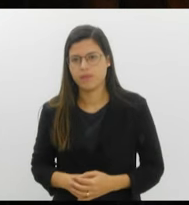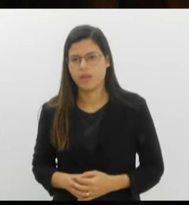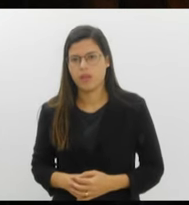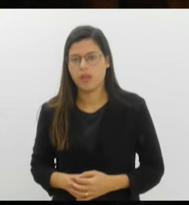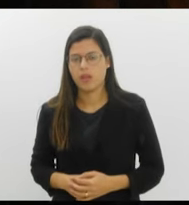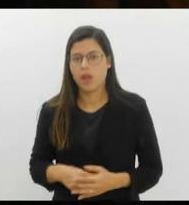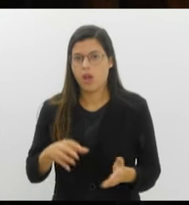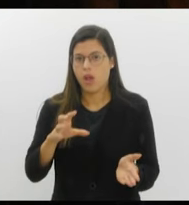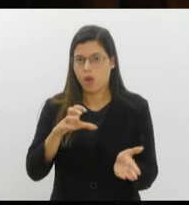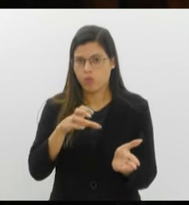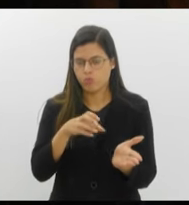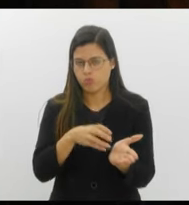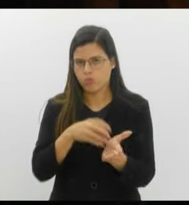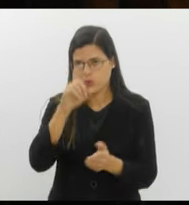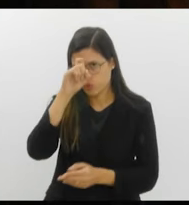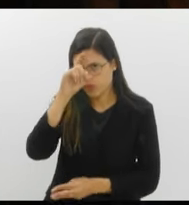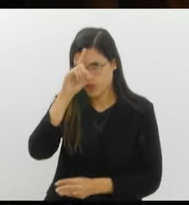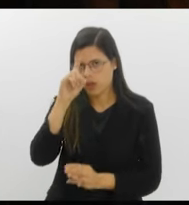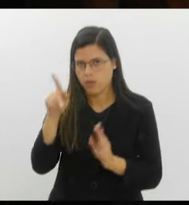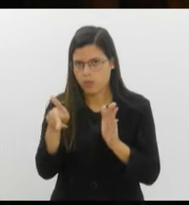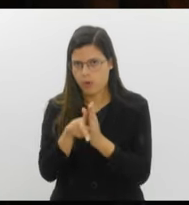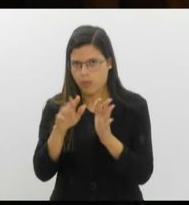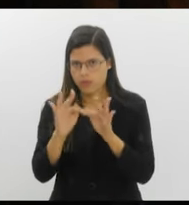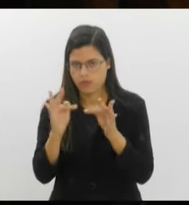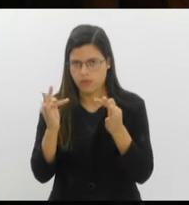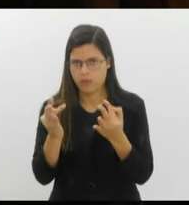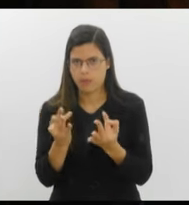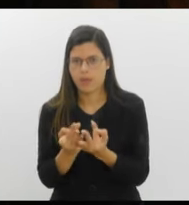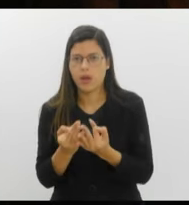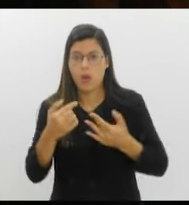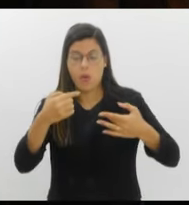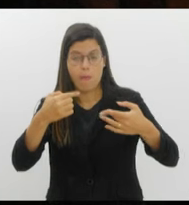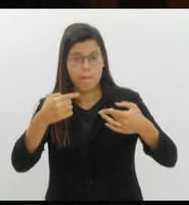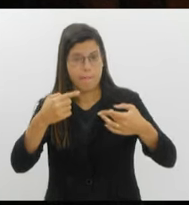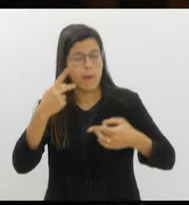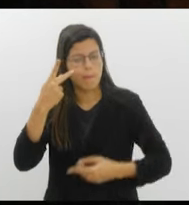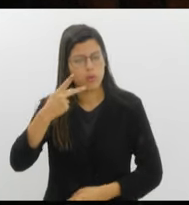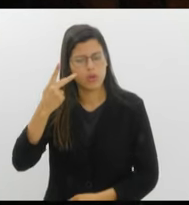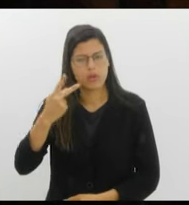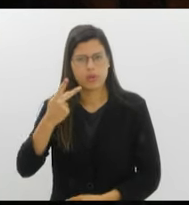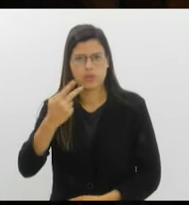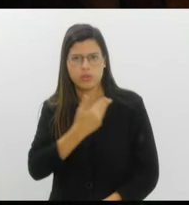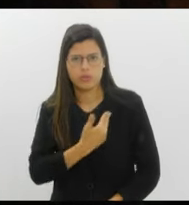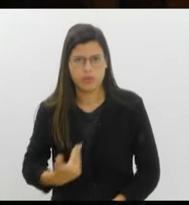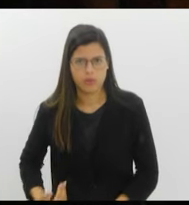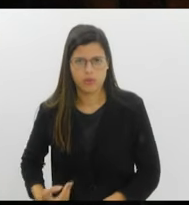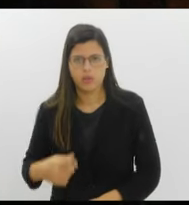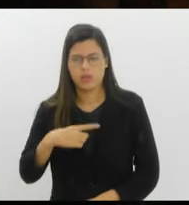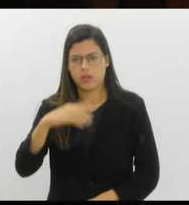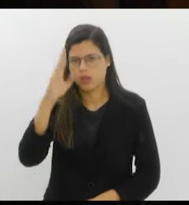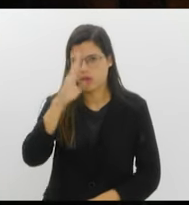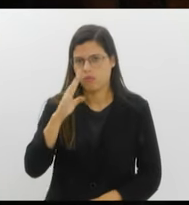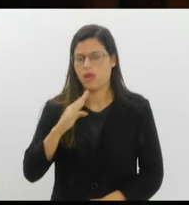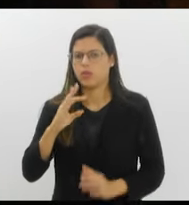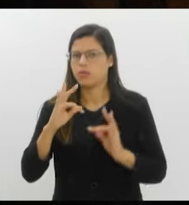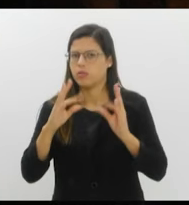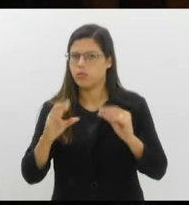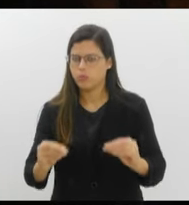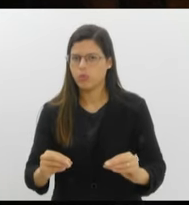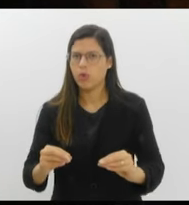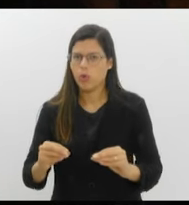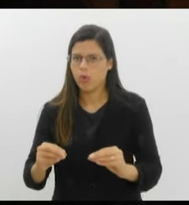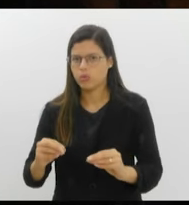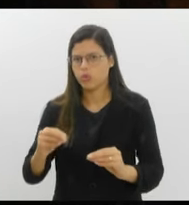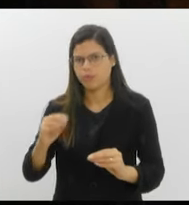da família, né, que é uma política pública implantada no Brasil inteiro, né, especialmente nas